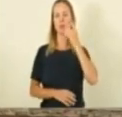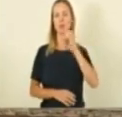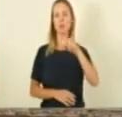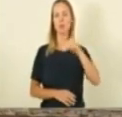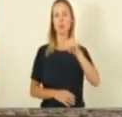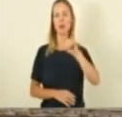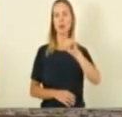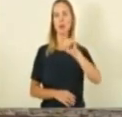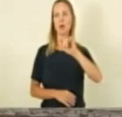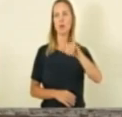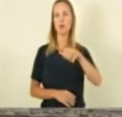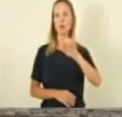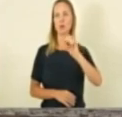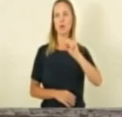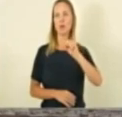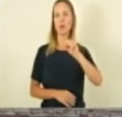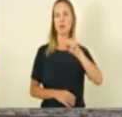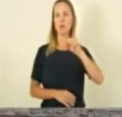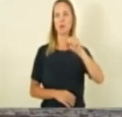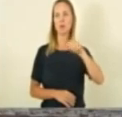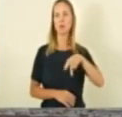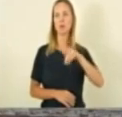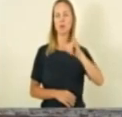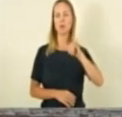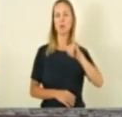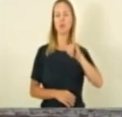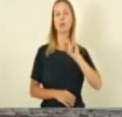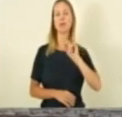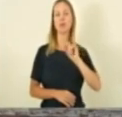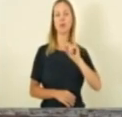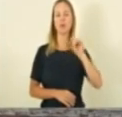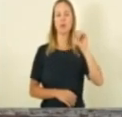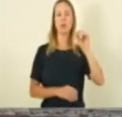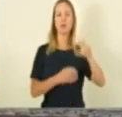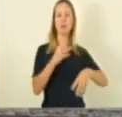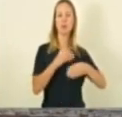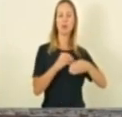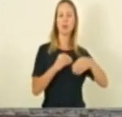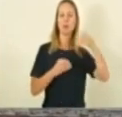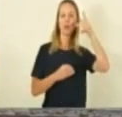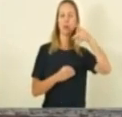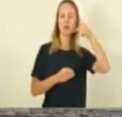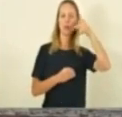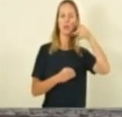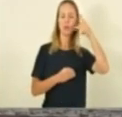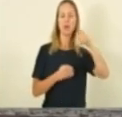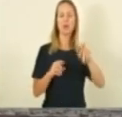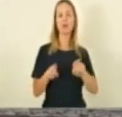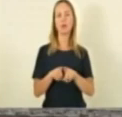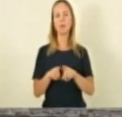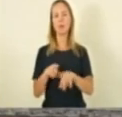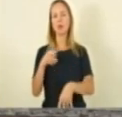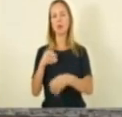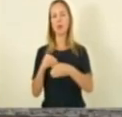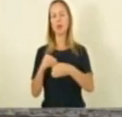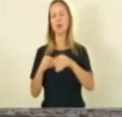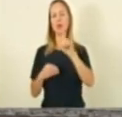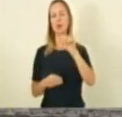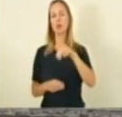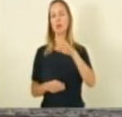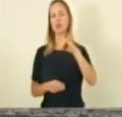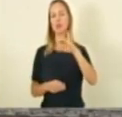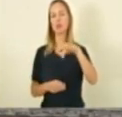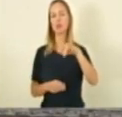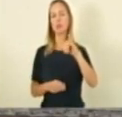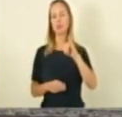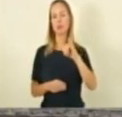da Procuradoria da Casa e outra sugerida pelo deputado Gandini, aprovada na Comissão de Finanças